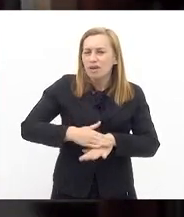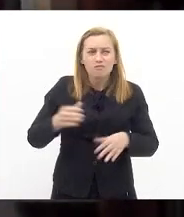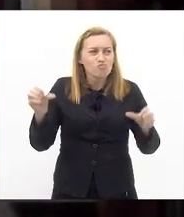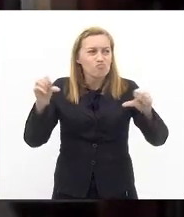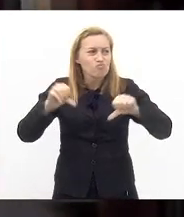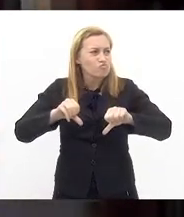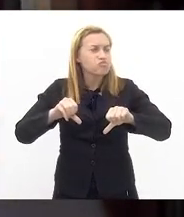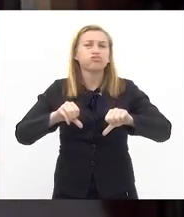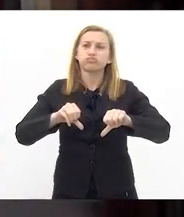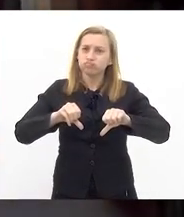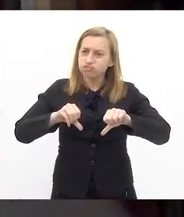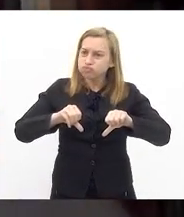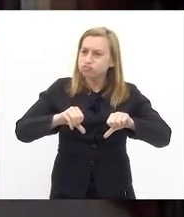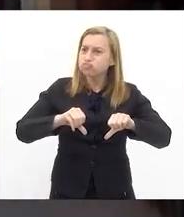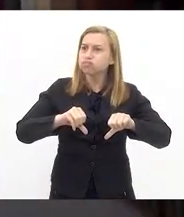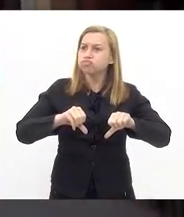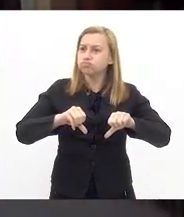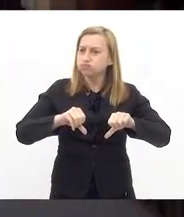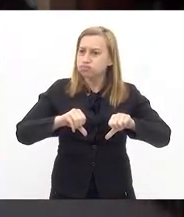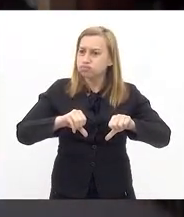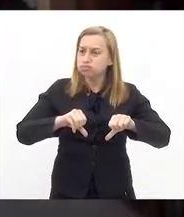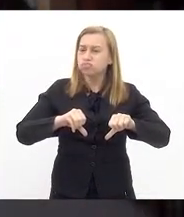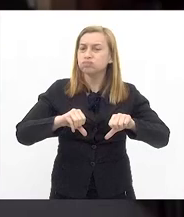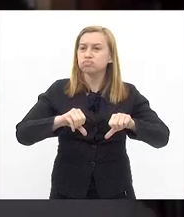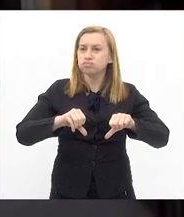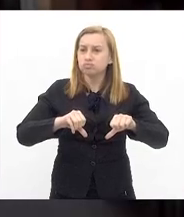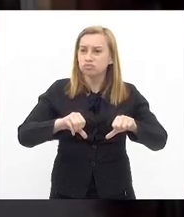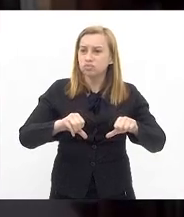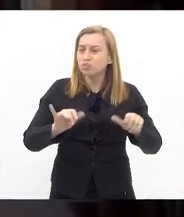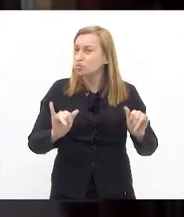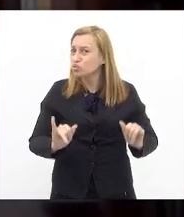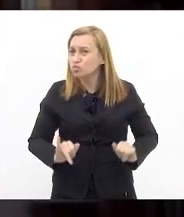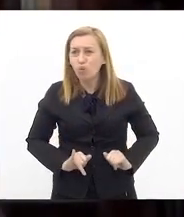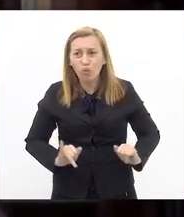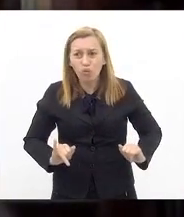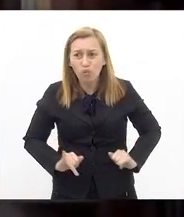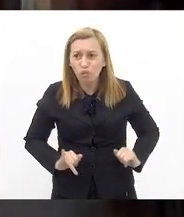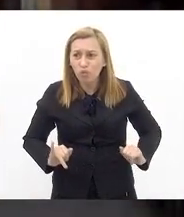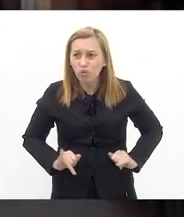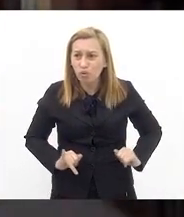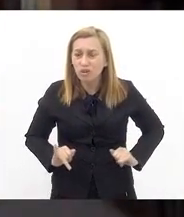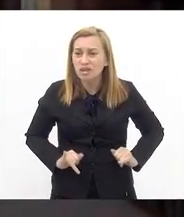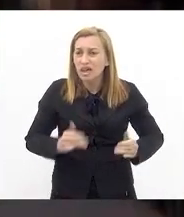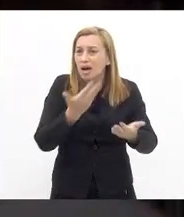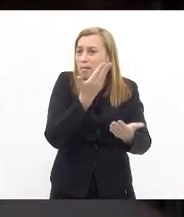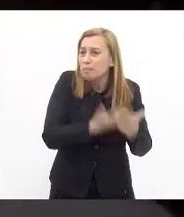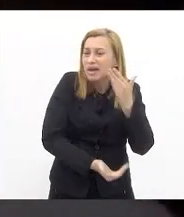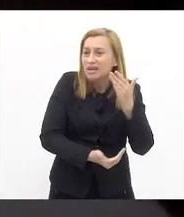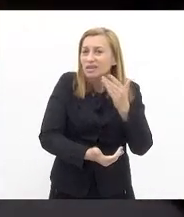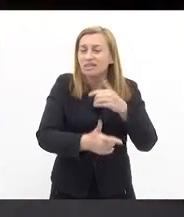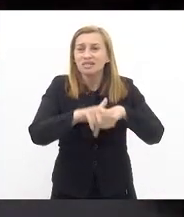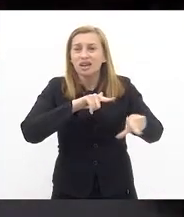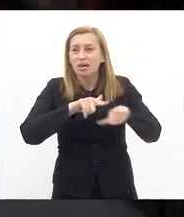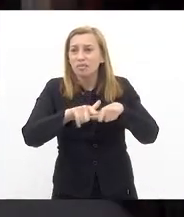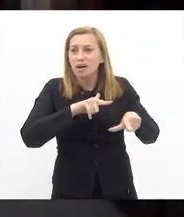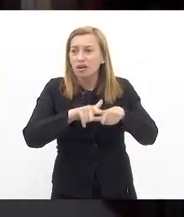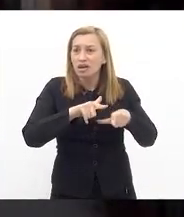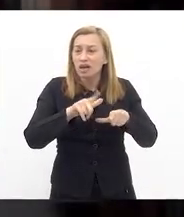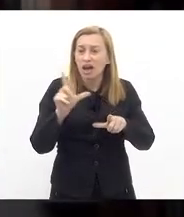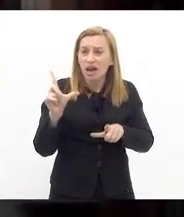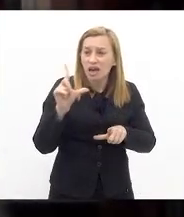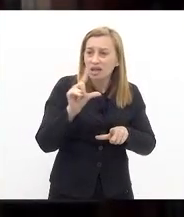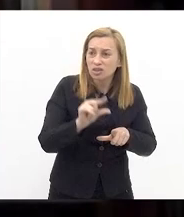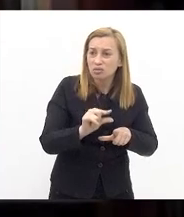piorada, com sua vida cada vez mais sacrificada. É a perda de empregos, é a redução